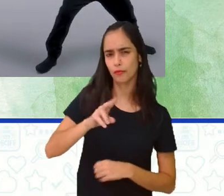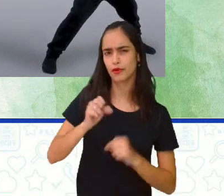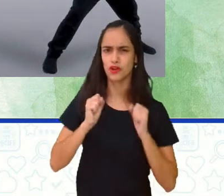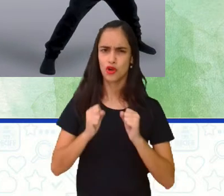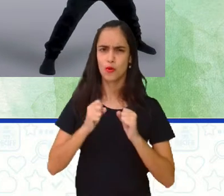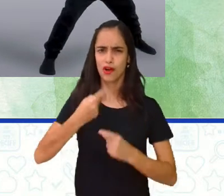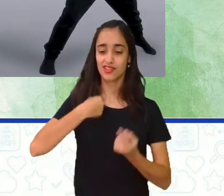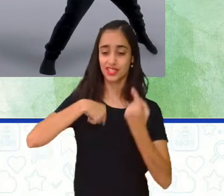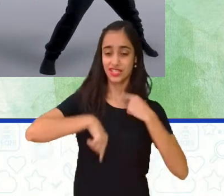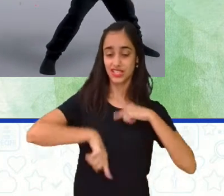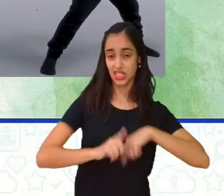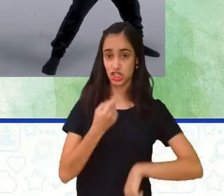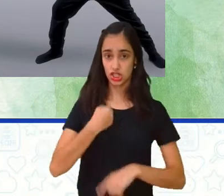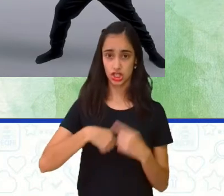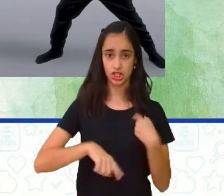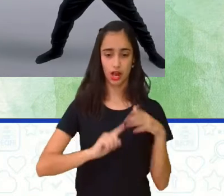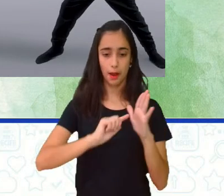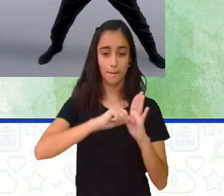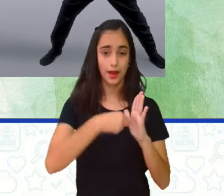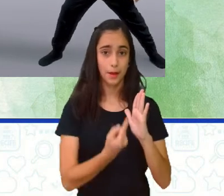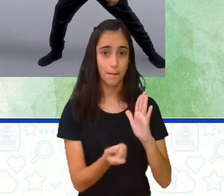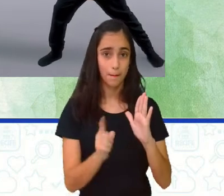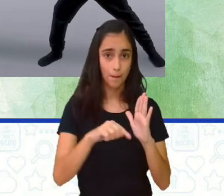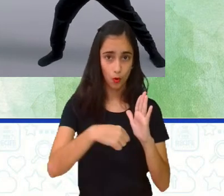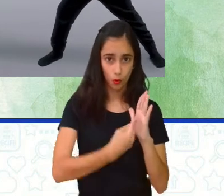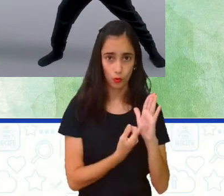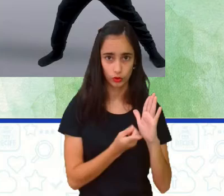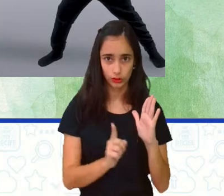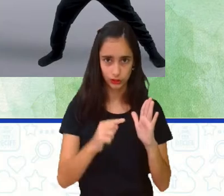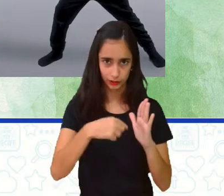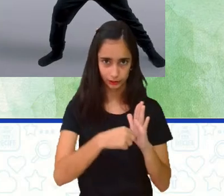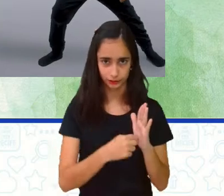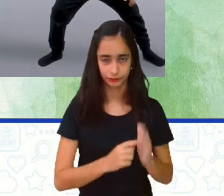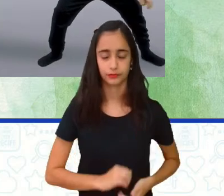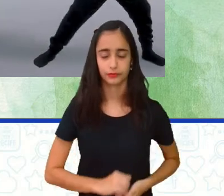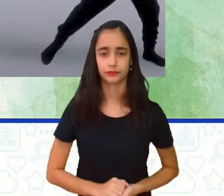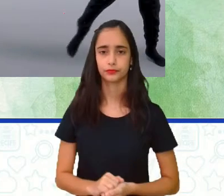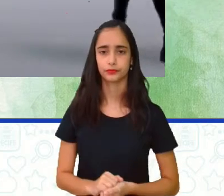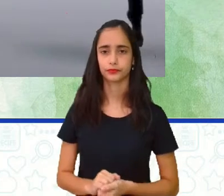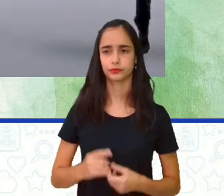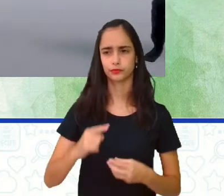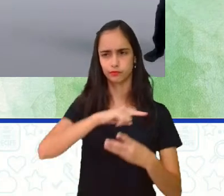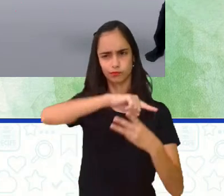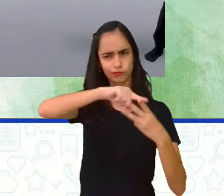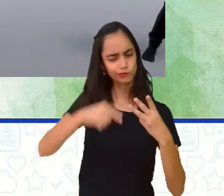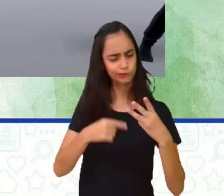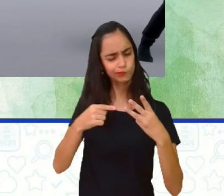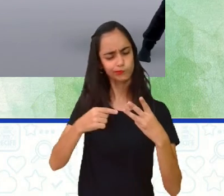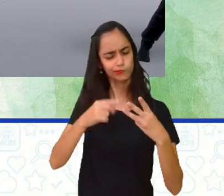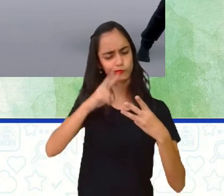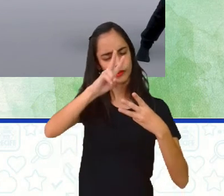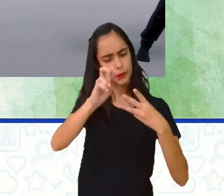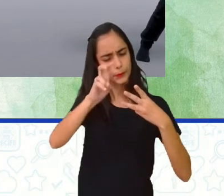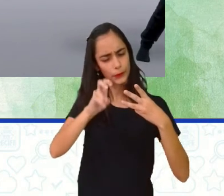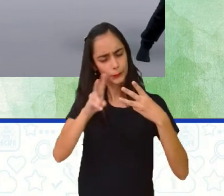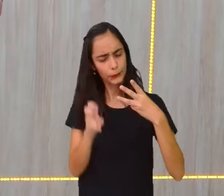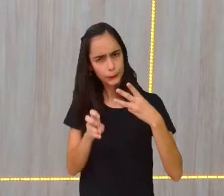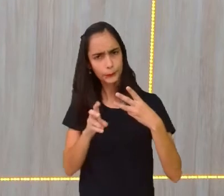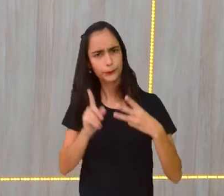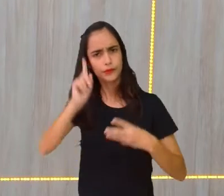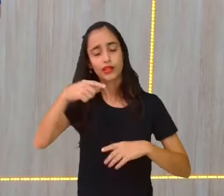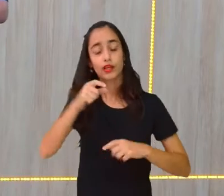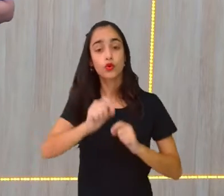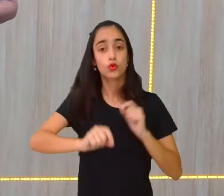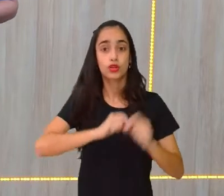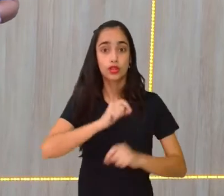imune, de sistema imunitário ou sistema imunológico. Esses 3 temas é o que vai, não é, vamos dizer assim,